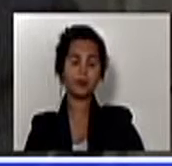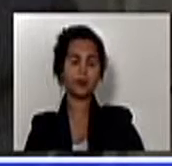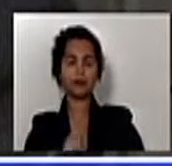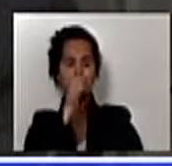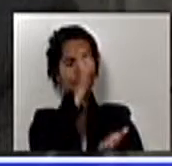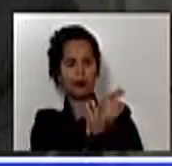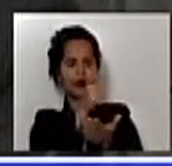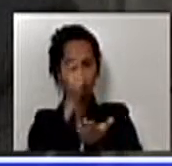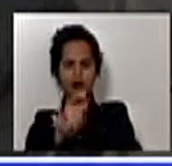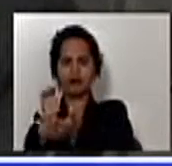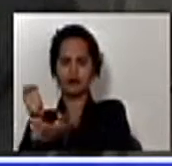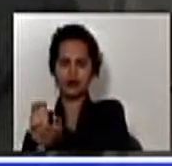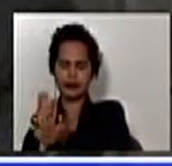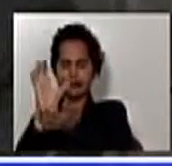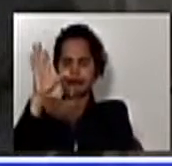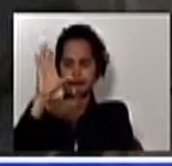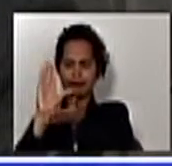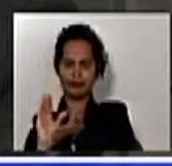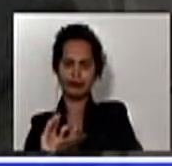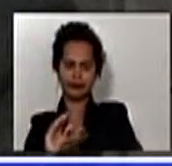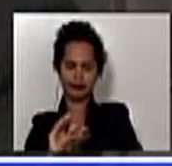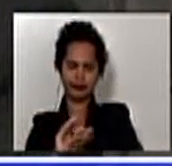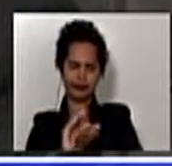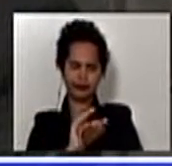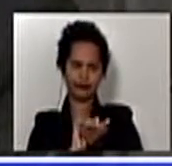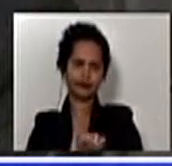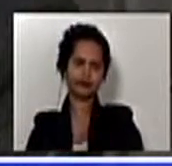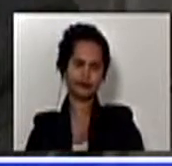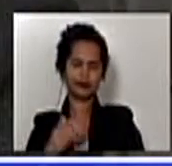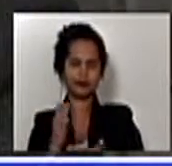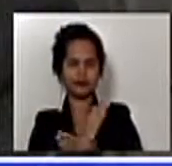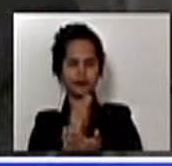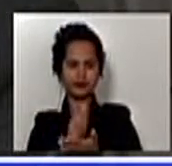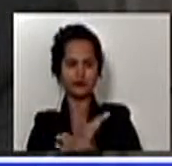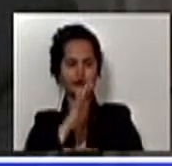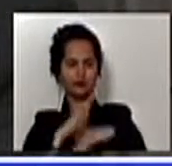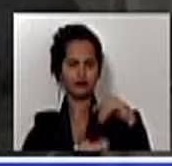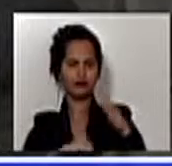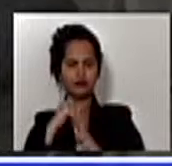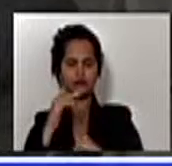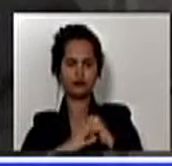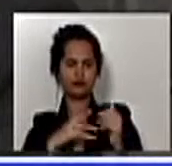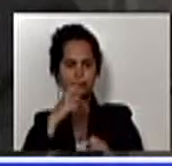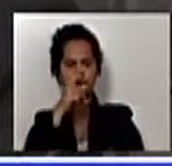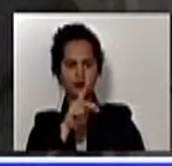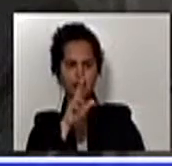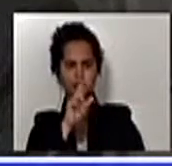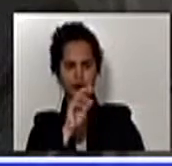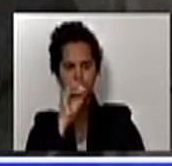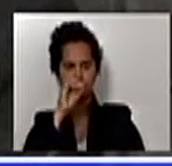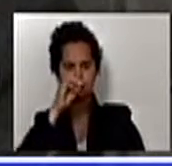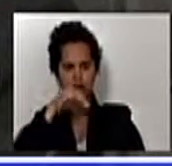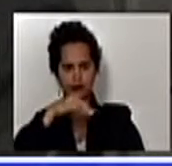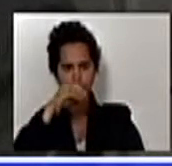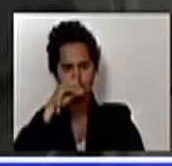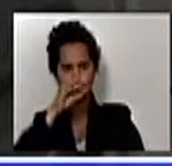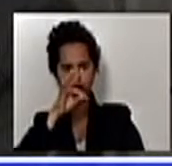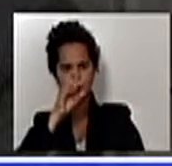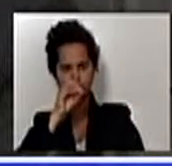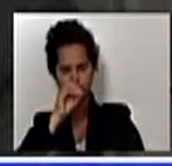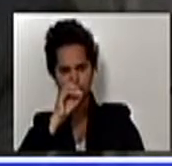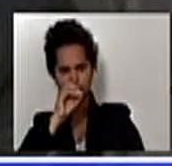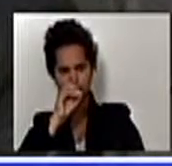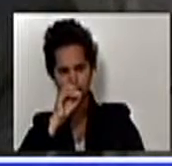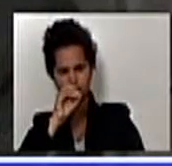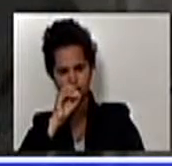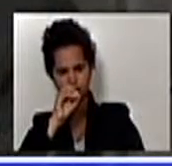pagamento de diárias. Vários promotores hoje trabalham na base do amor à